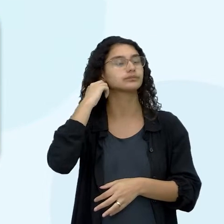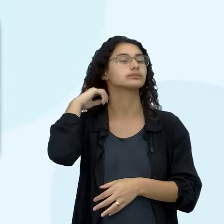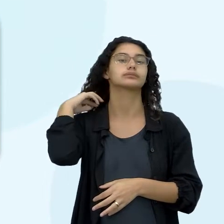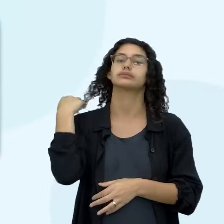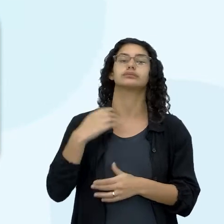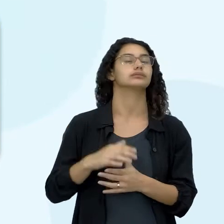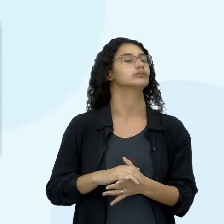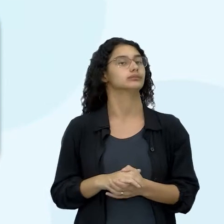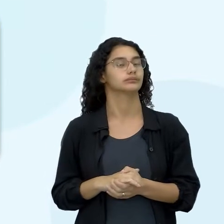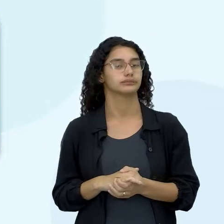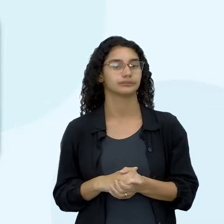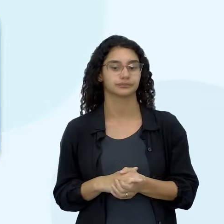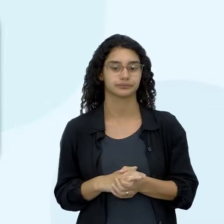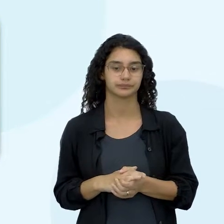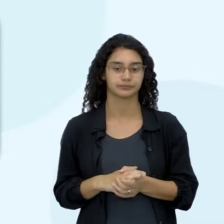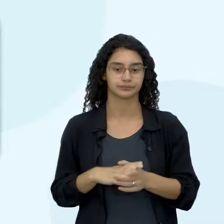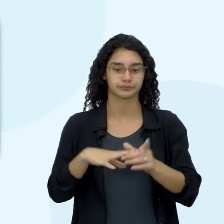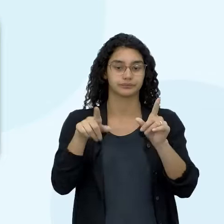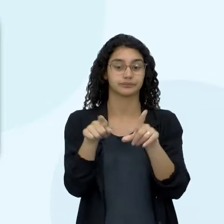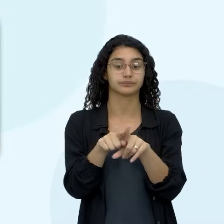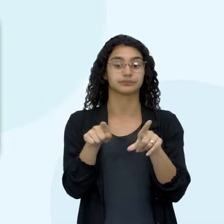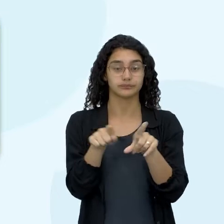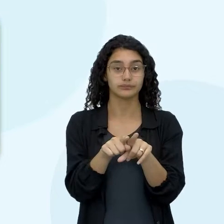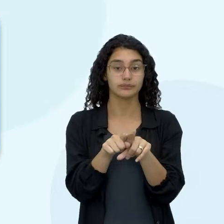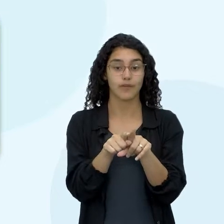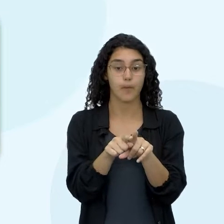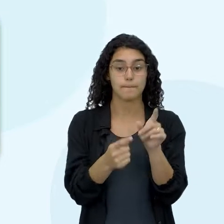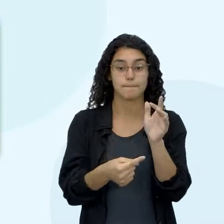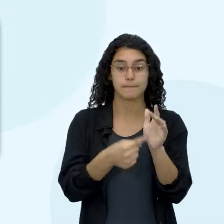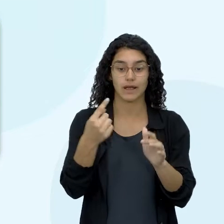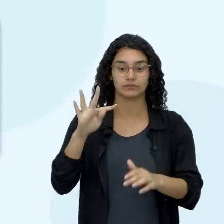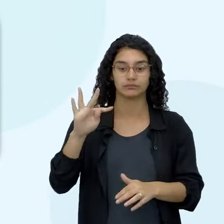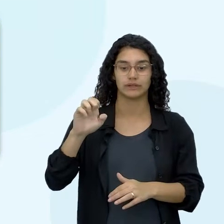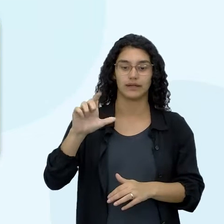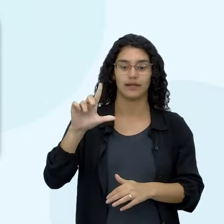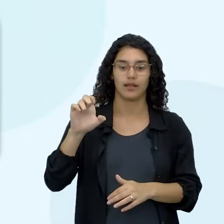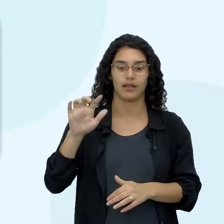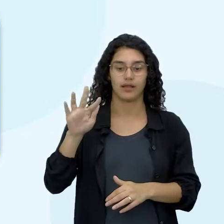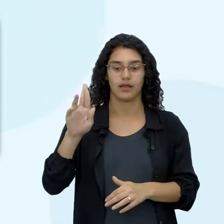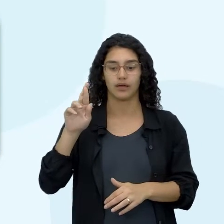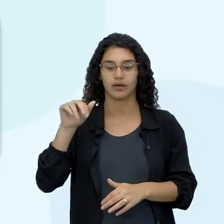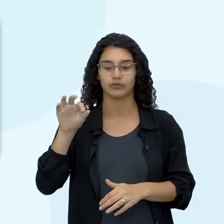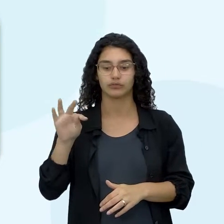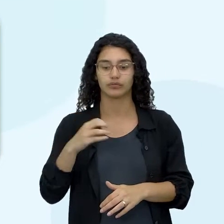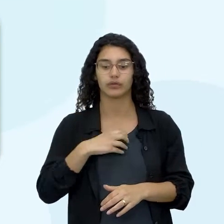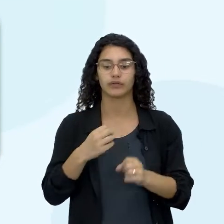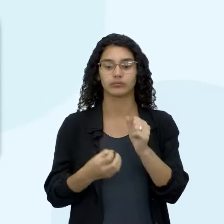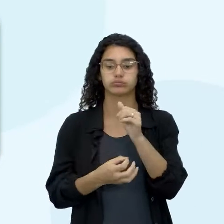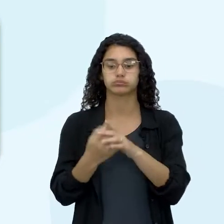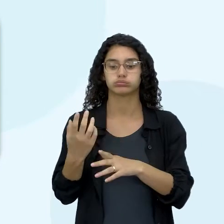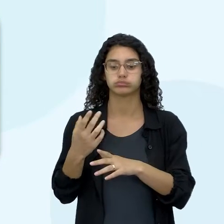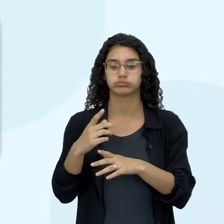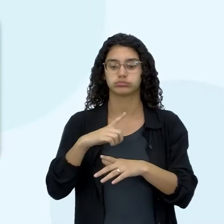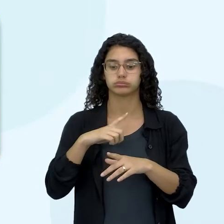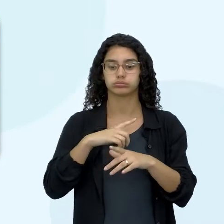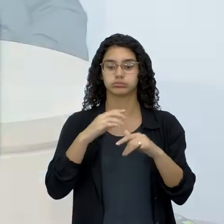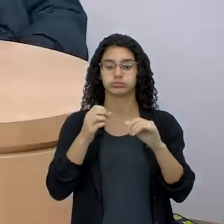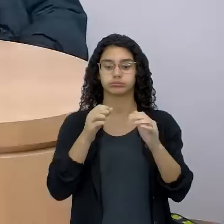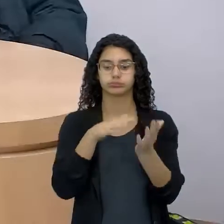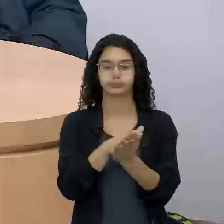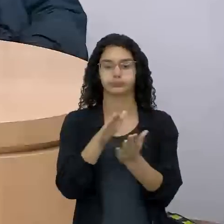O Telex não, o telégrafo, Inclusive, foi por causa do telégrafo que vai surgir o jornal impresso